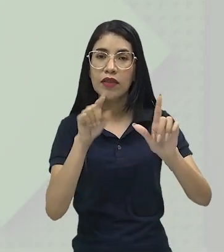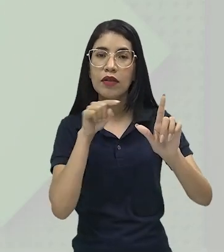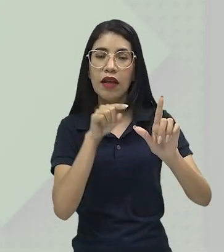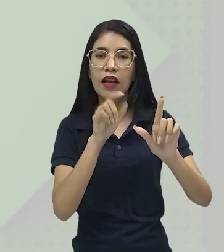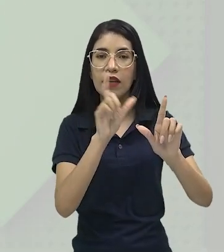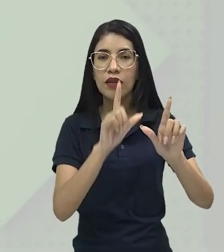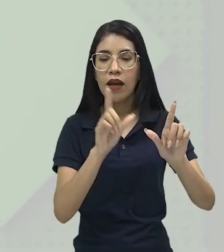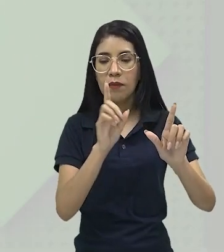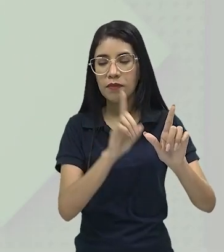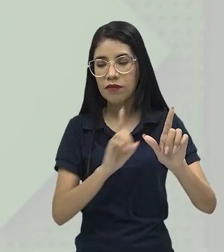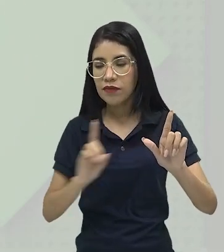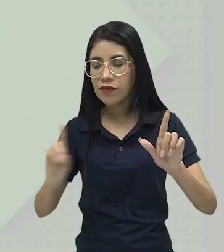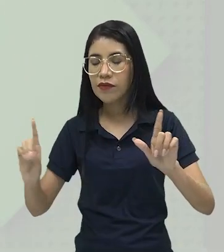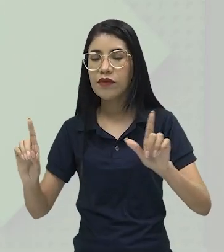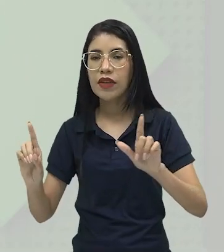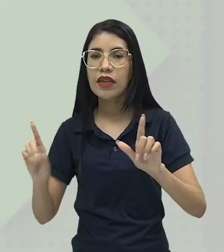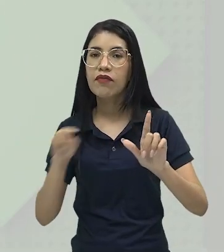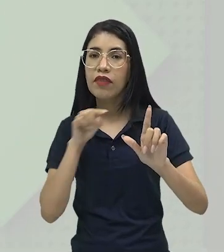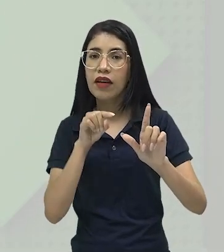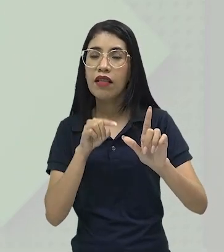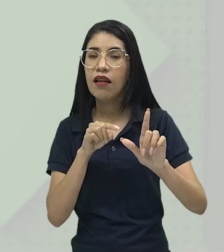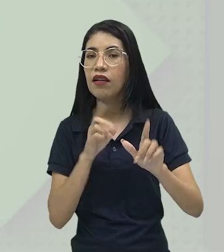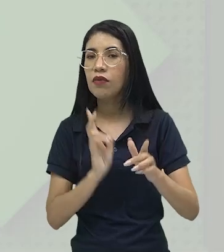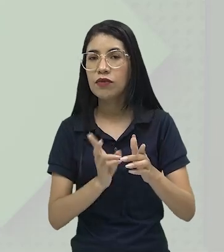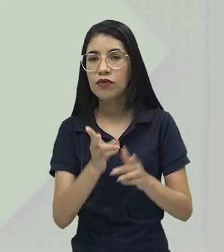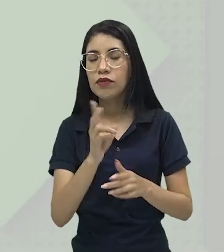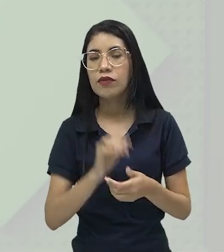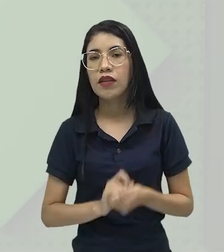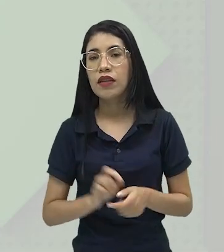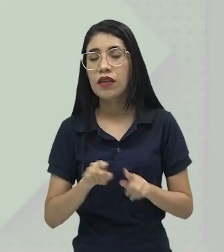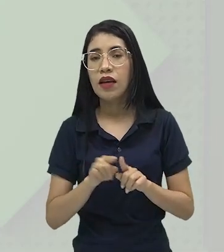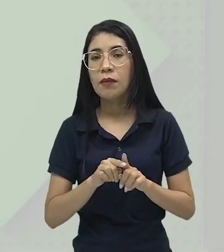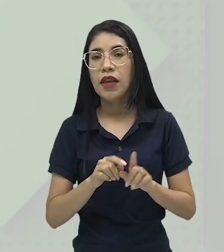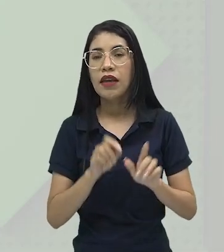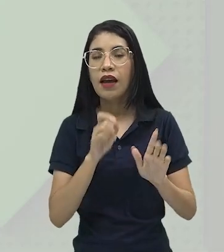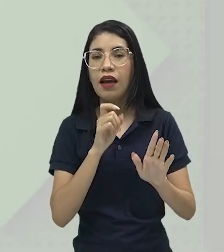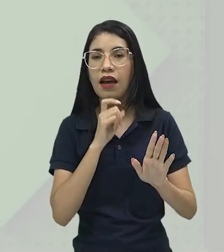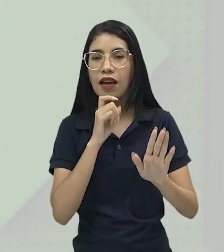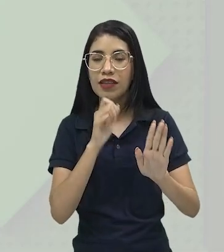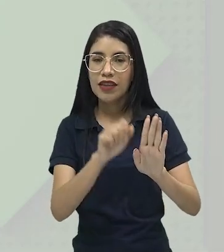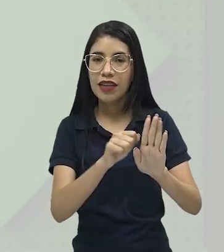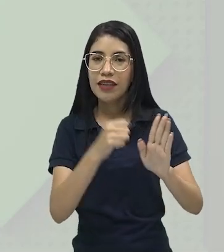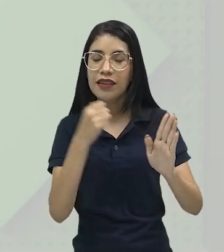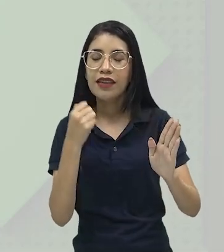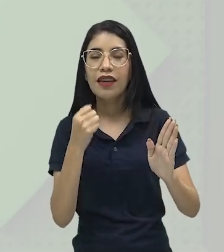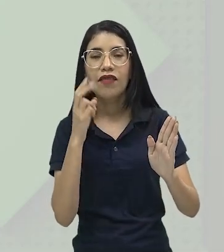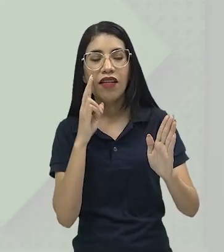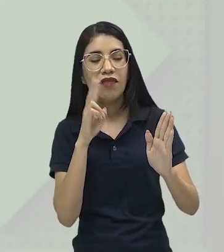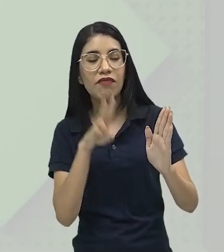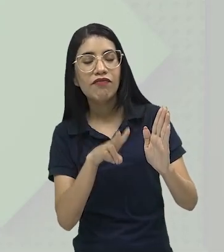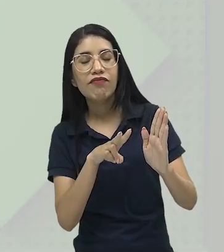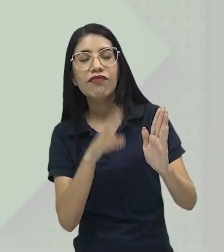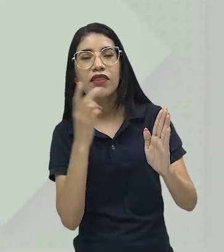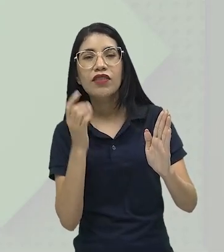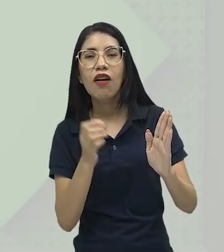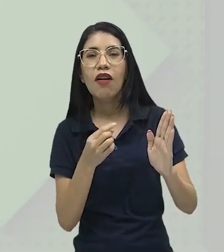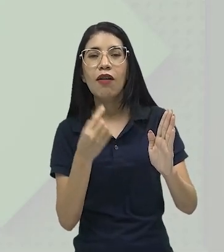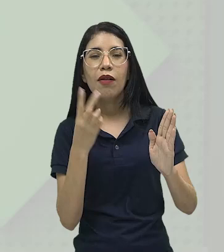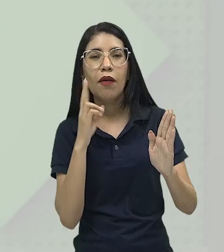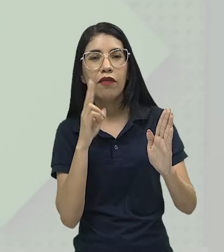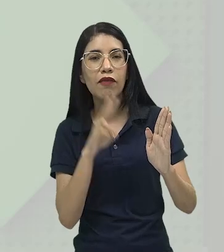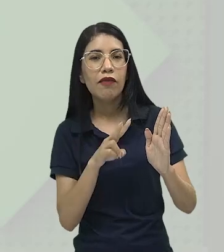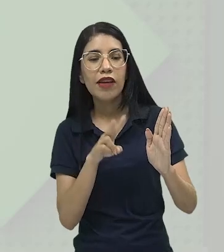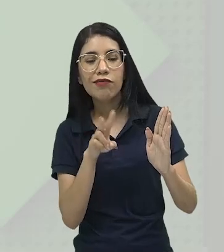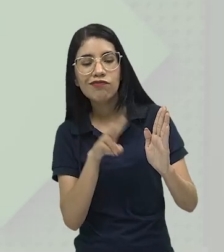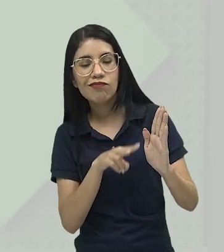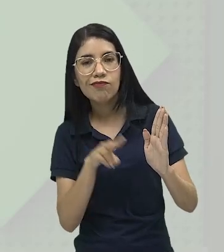televisão funcionando sem ninguém assistindo, né? Abrir a geladeira para ver o que tem dentro, ficar ali vários minutos